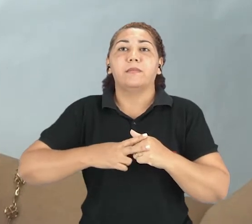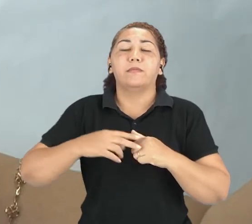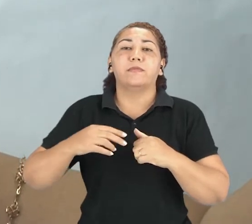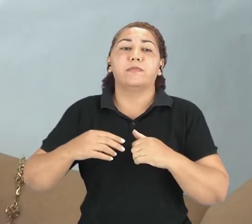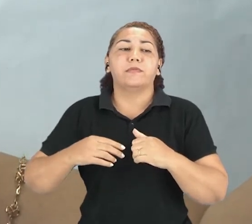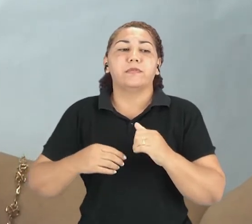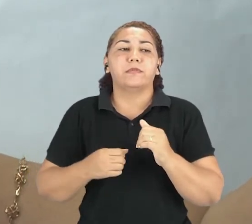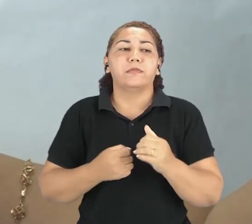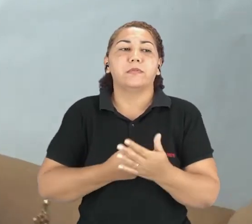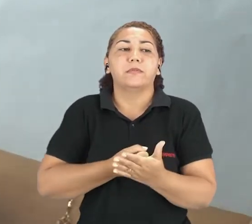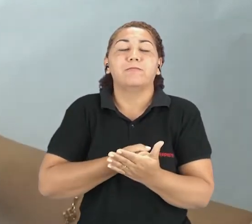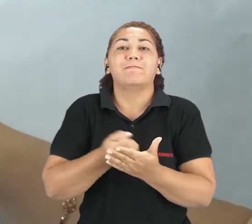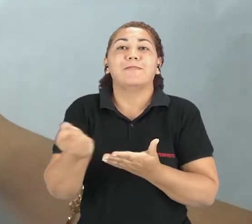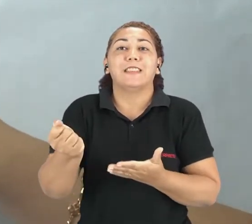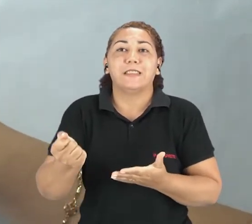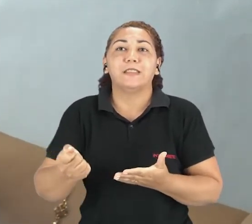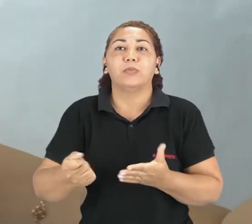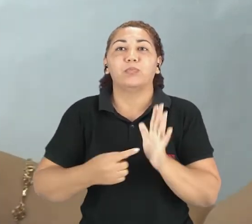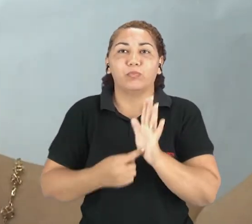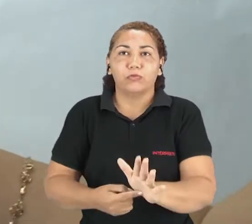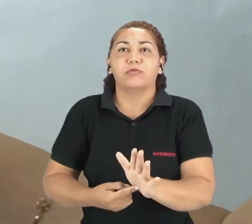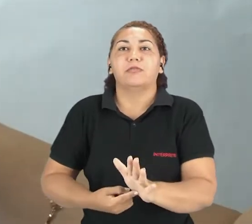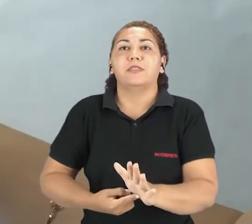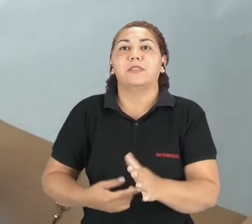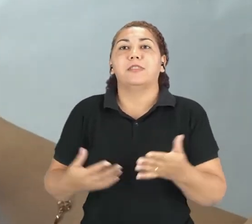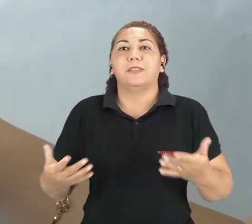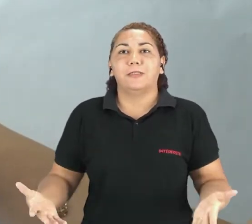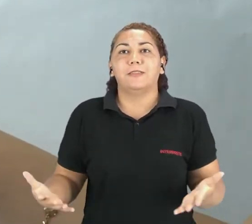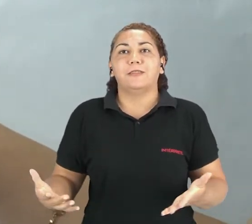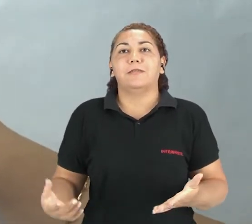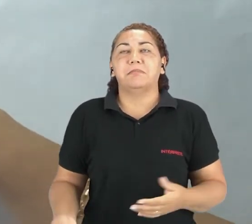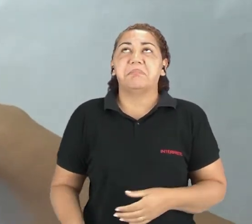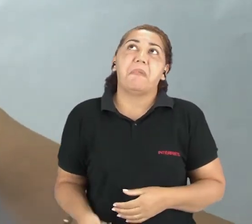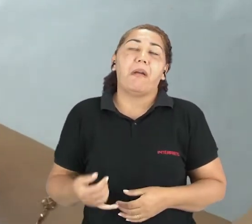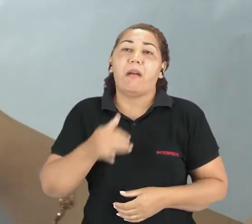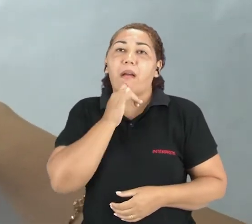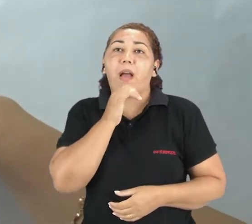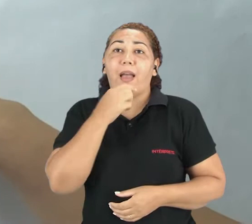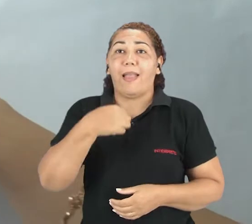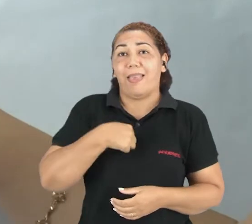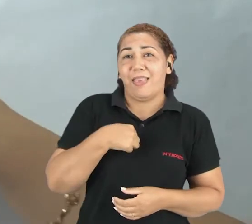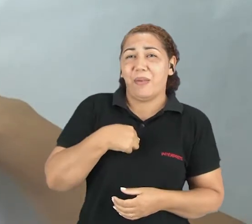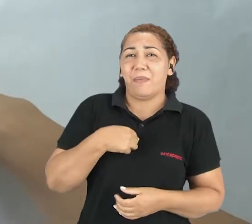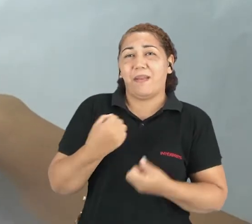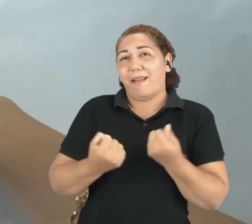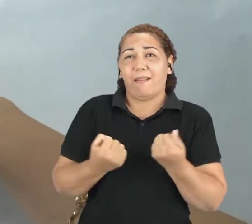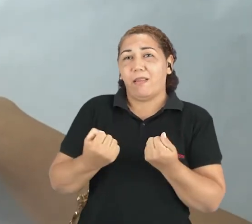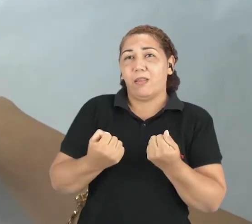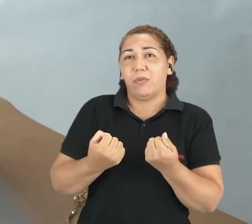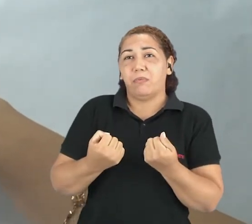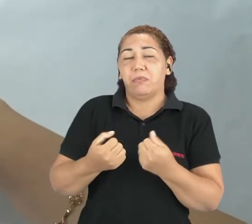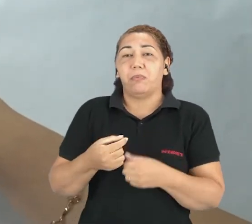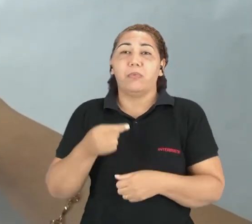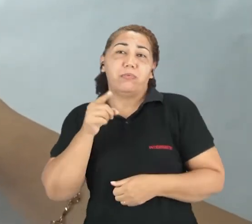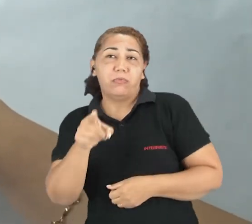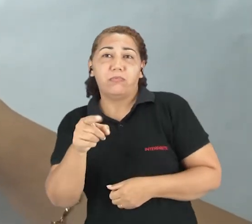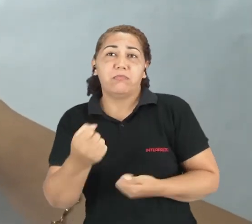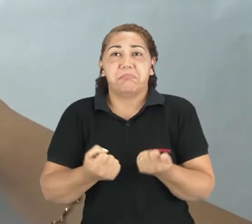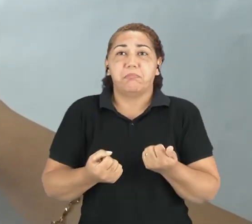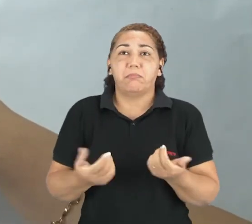estado. Eu, carrinho, tu, carrinho, não existe, ó. Carrinho não é uma ação,